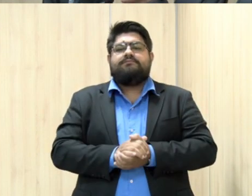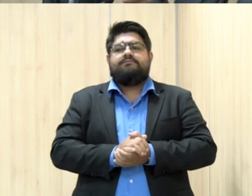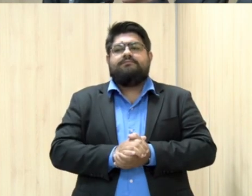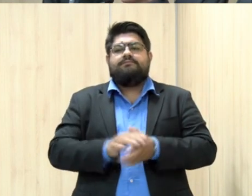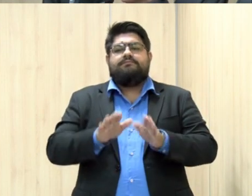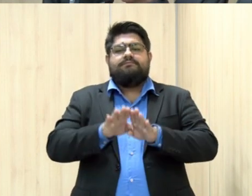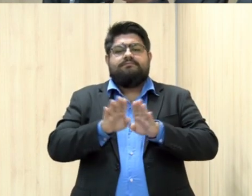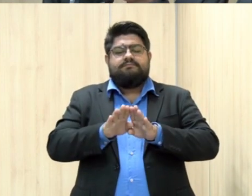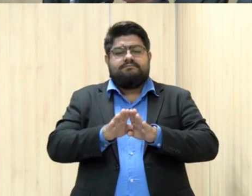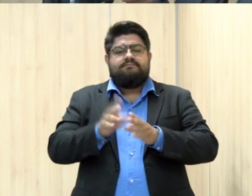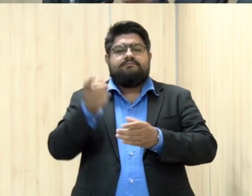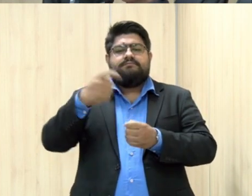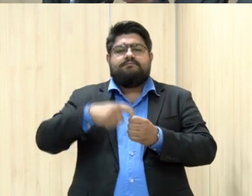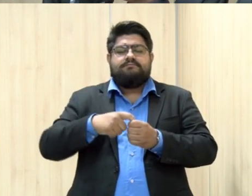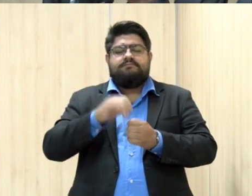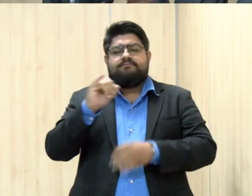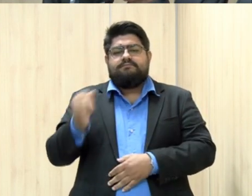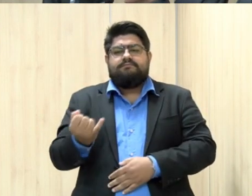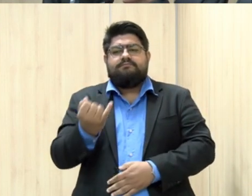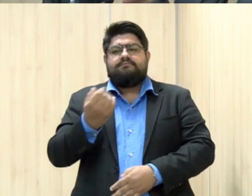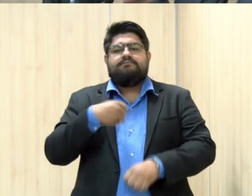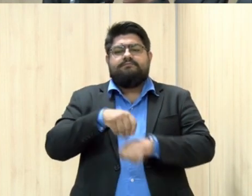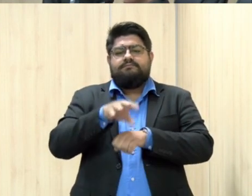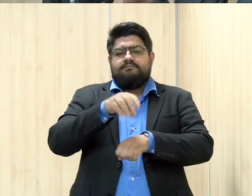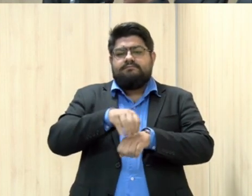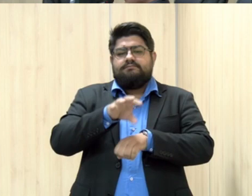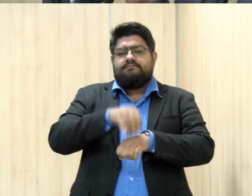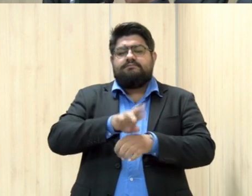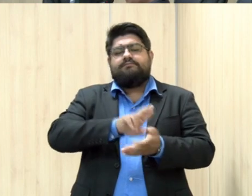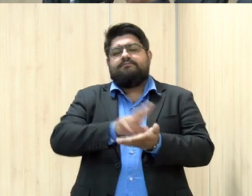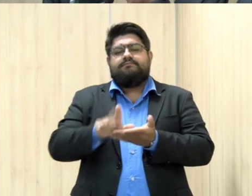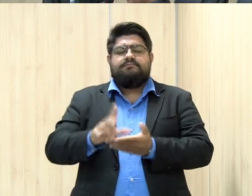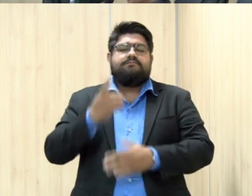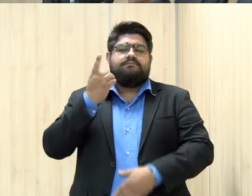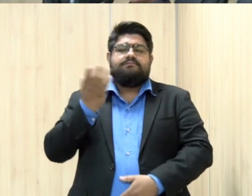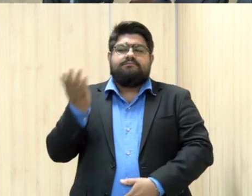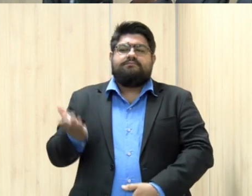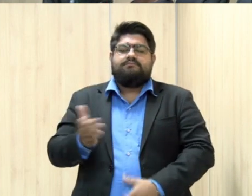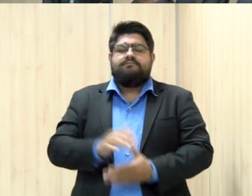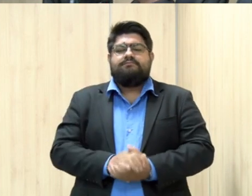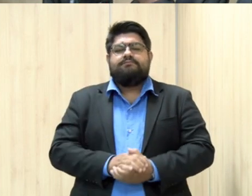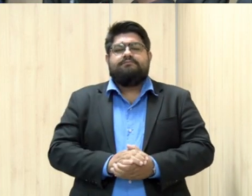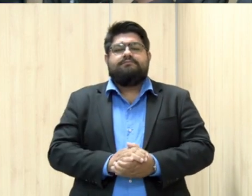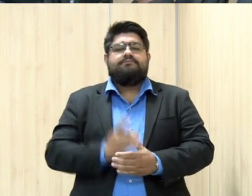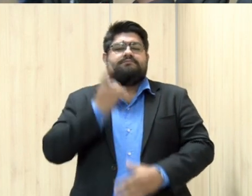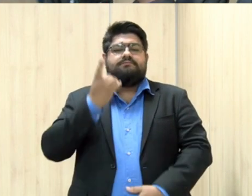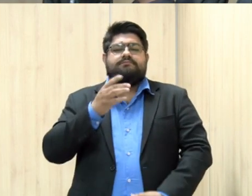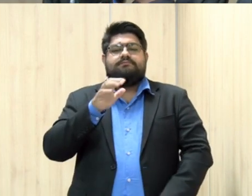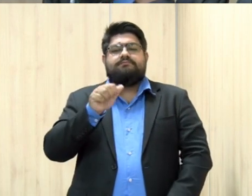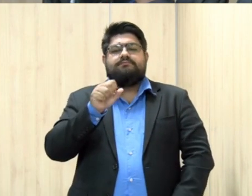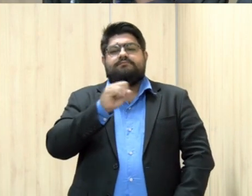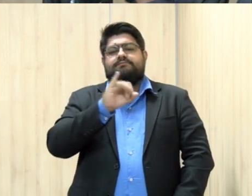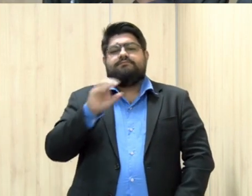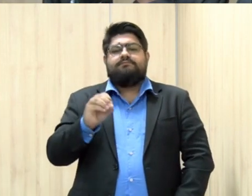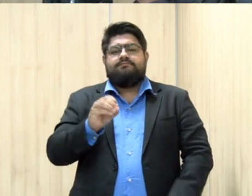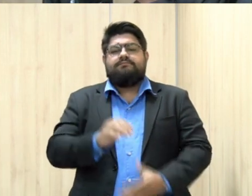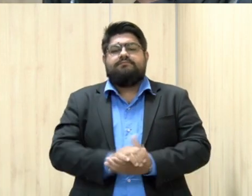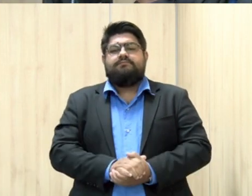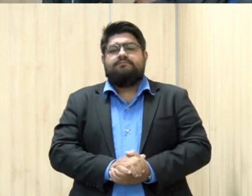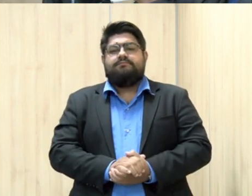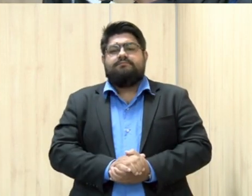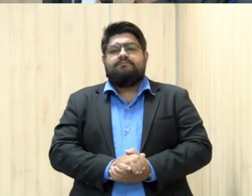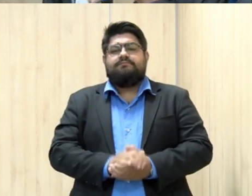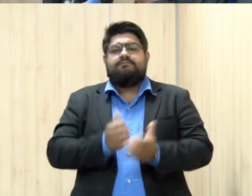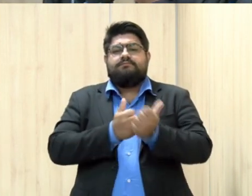também mais uma vez a questão para aproveitar várias indicações aí do próprio colega como vota o deputado Cássio Góis